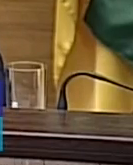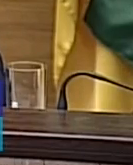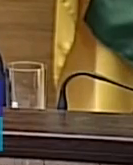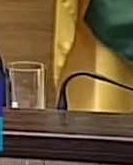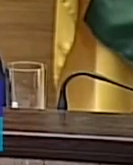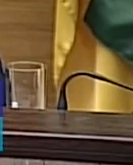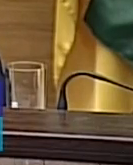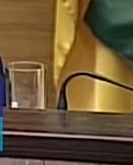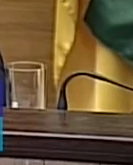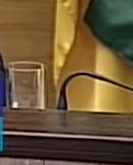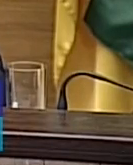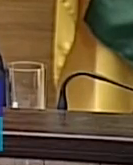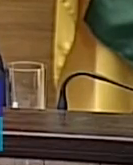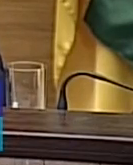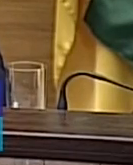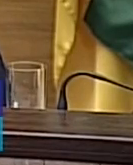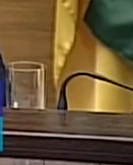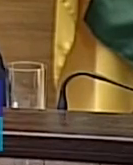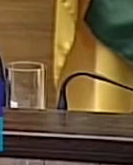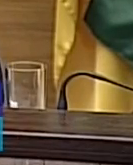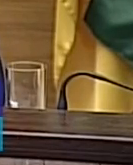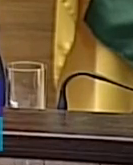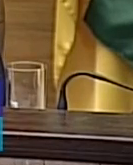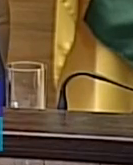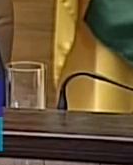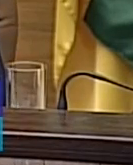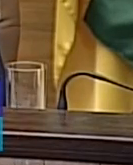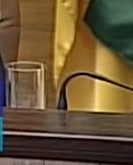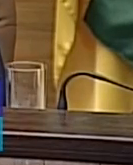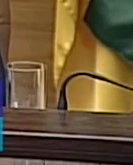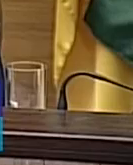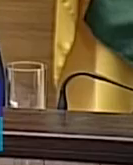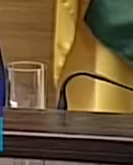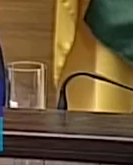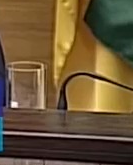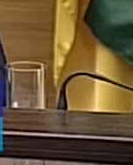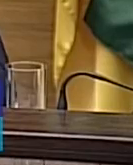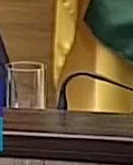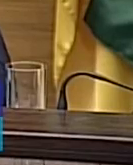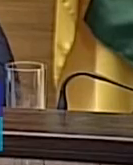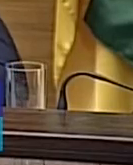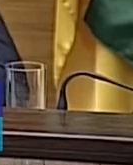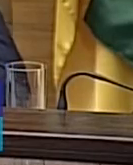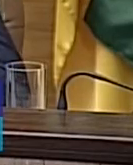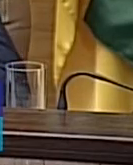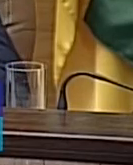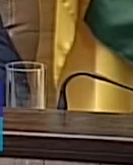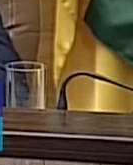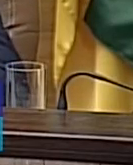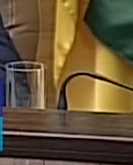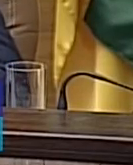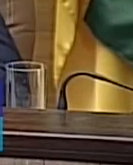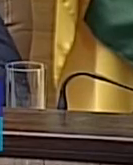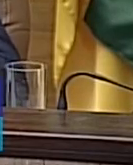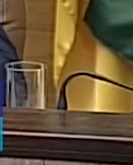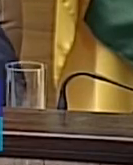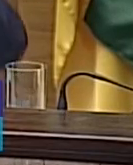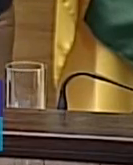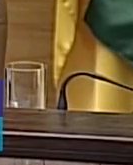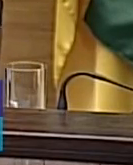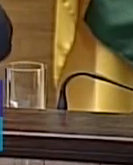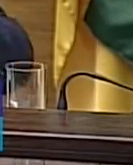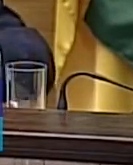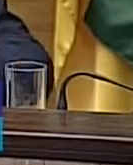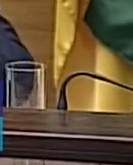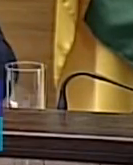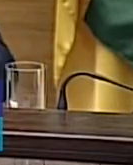segurança pública em 1999 assessoramos luí Eduardo Soares e eu não tinha nada com Direitos Humanos n o problema é o seguinte Olha tá